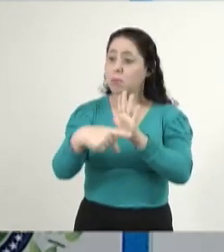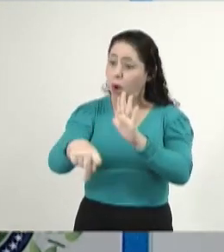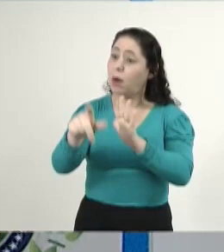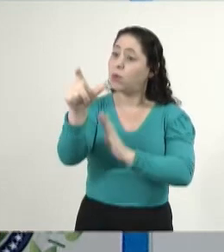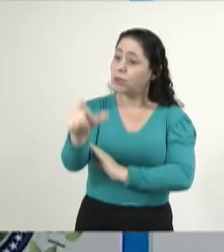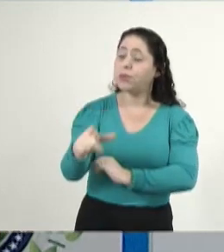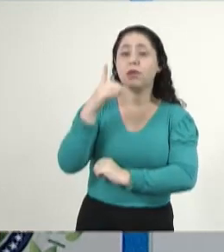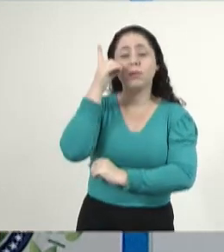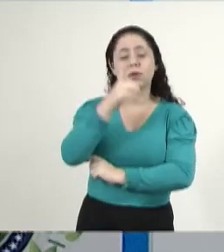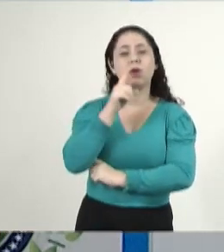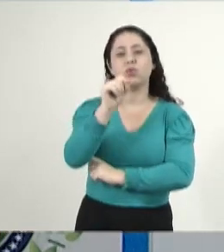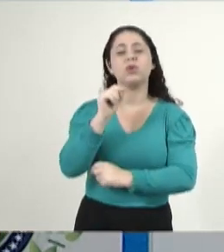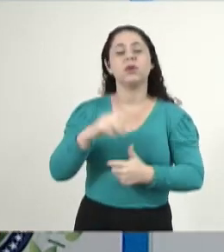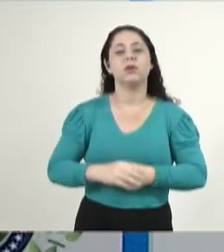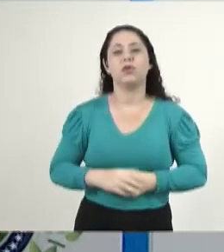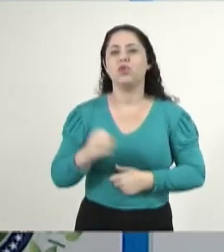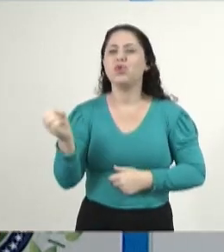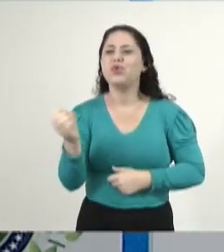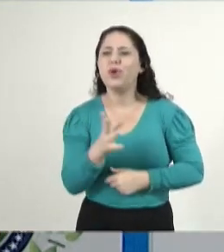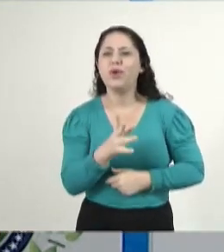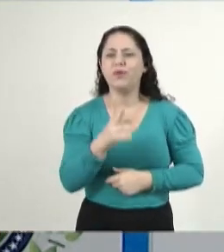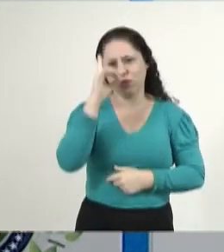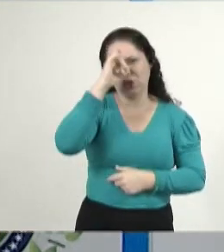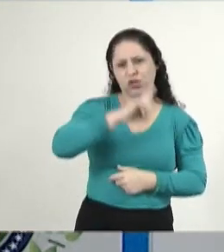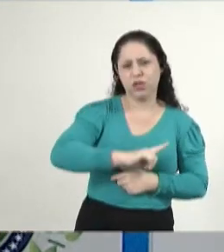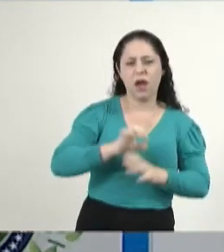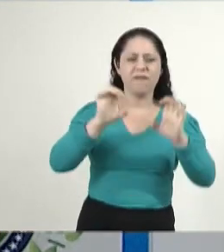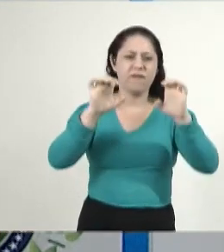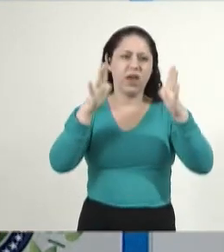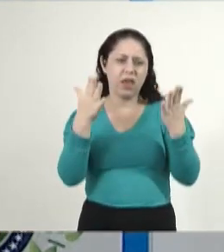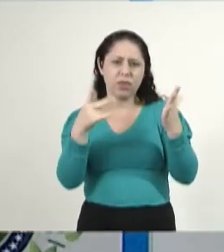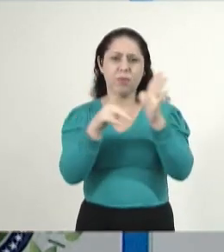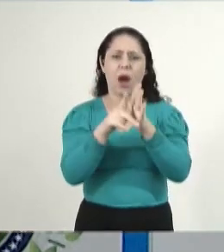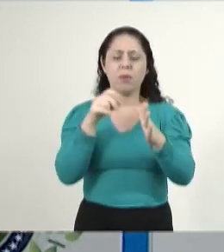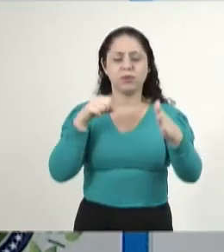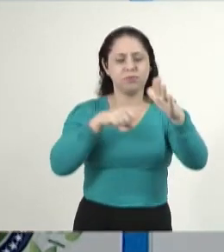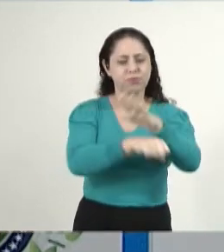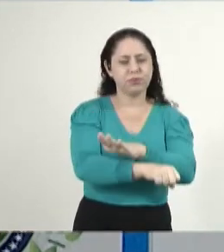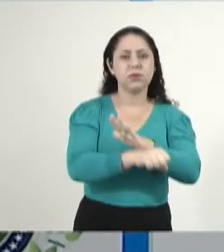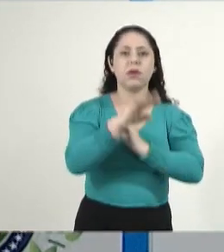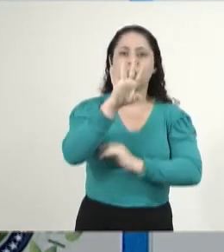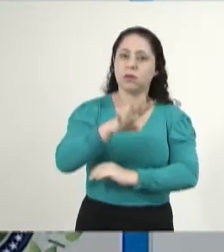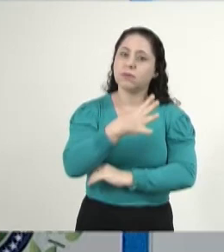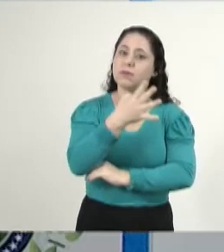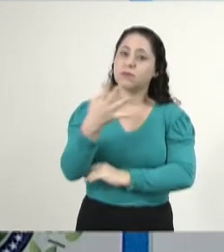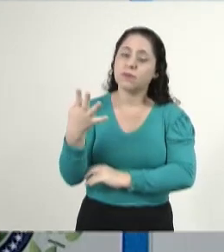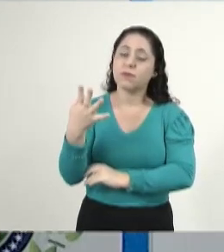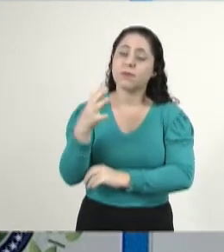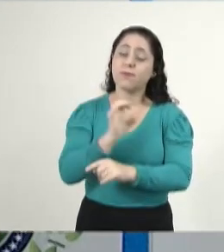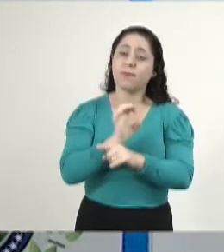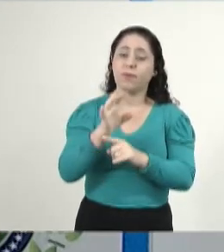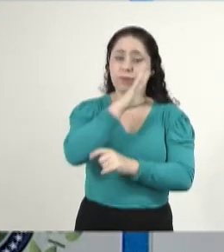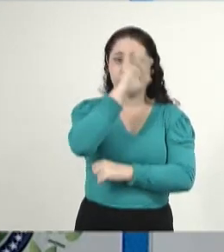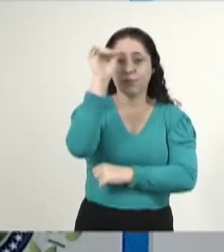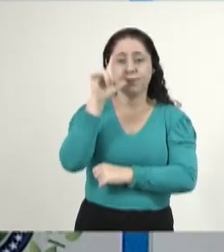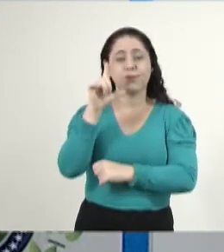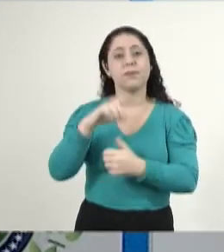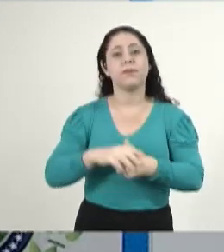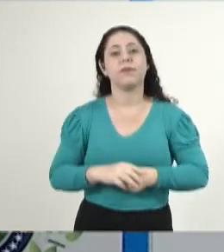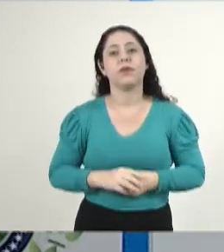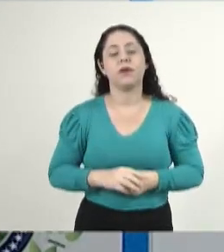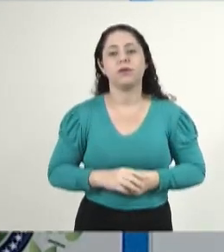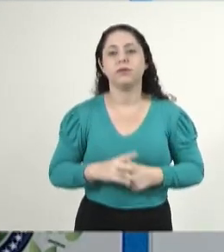deputados estaduais de novas datas comemorativas a serem incluídas no calendário oficial de eventos do estado de Mato Grosso do Sul. A